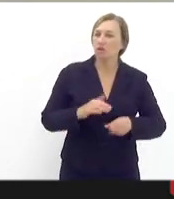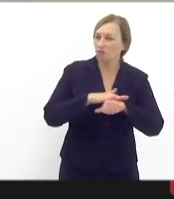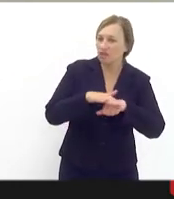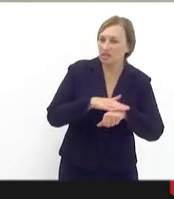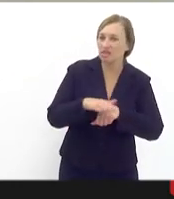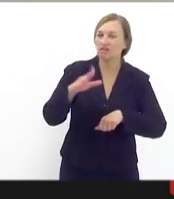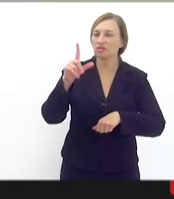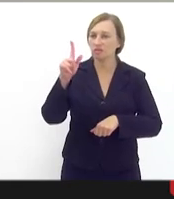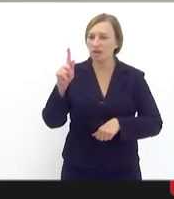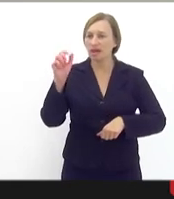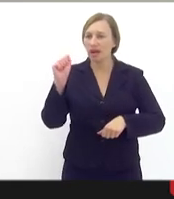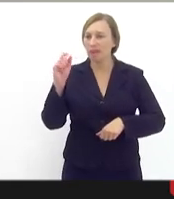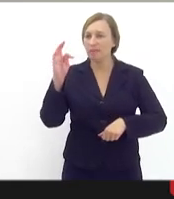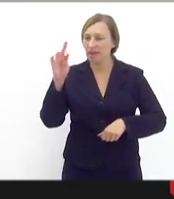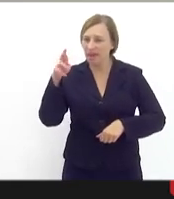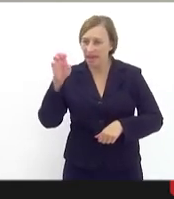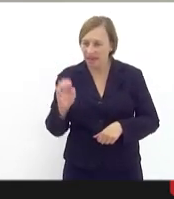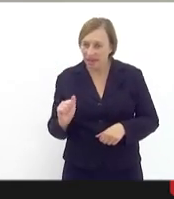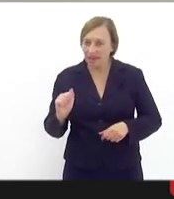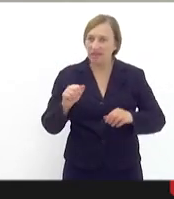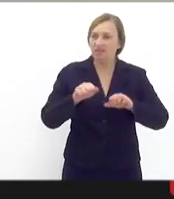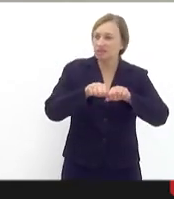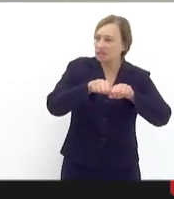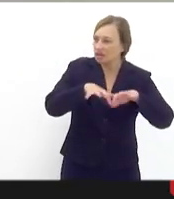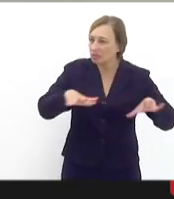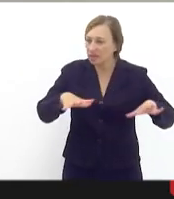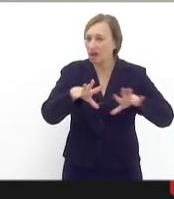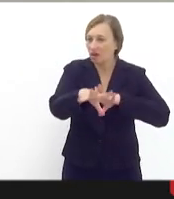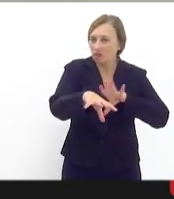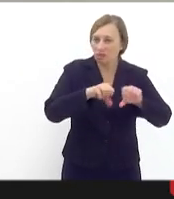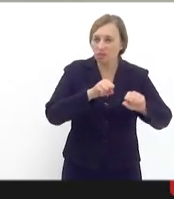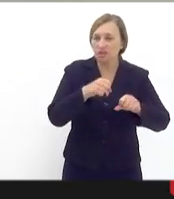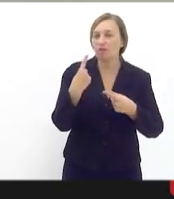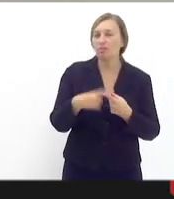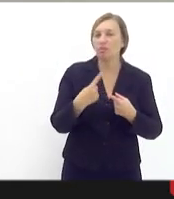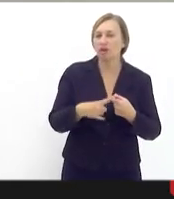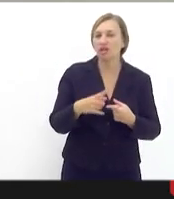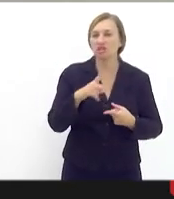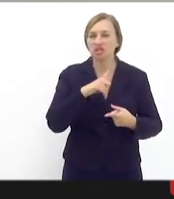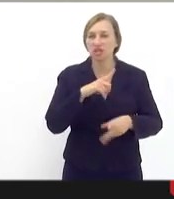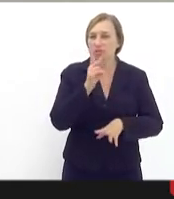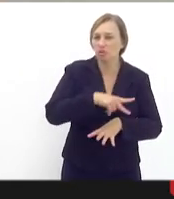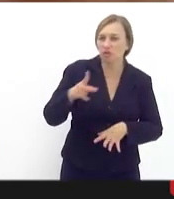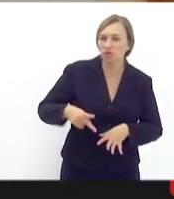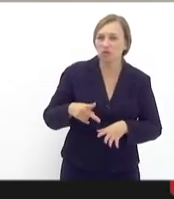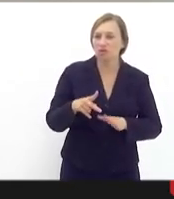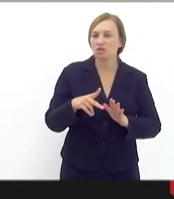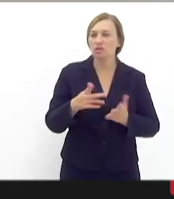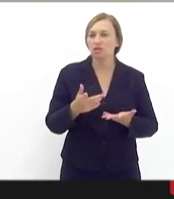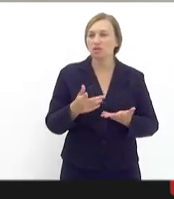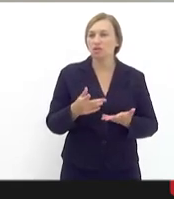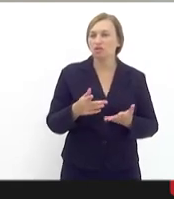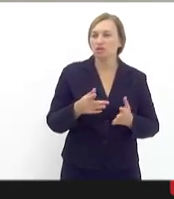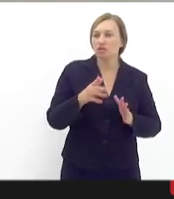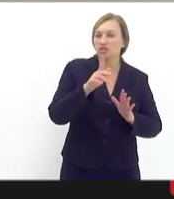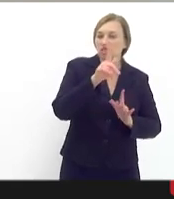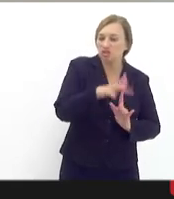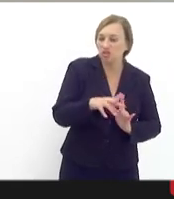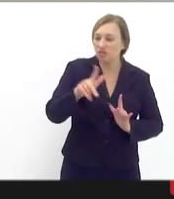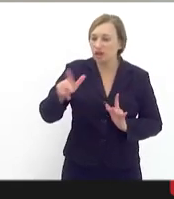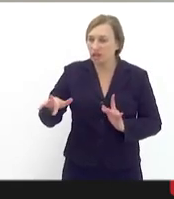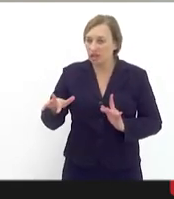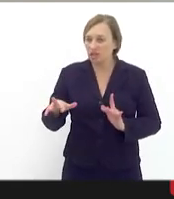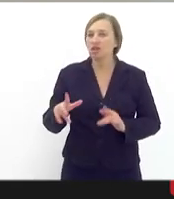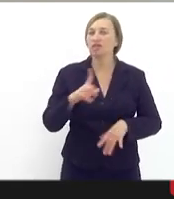falando sobre essa necessidade de ampliar essa formação, é porque a gente tem professores com níveis muito diferentes. A gente tem